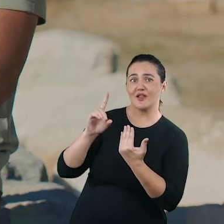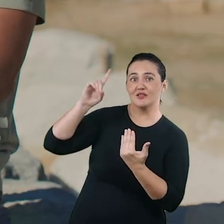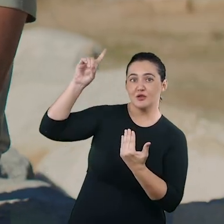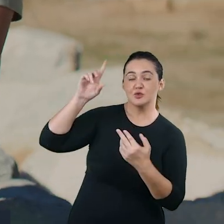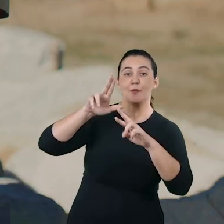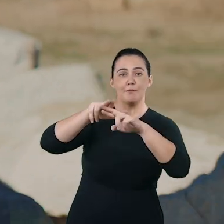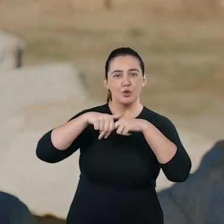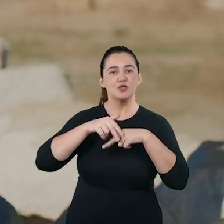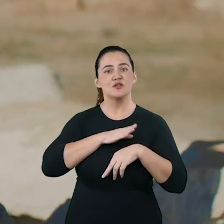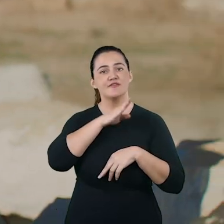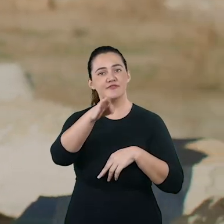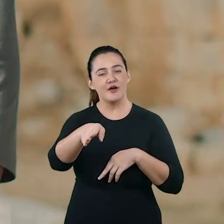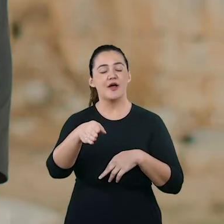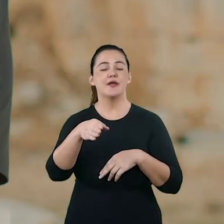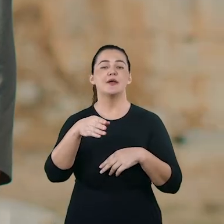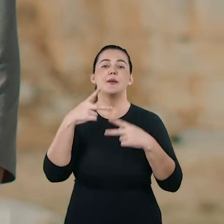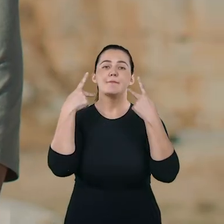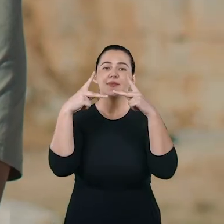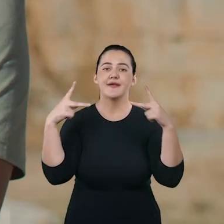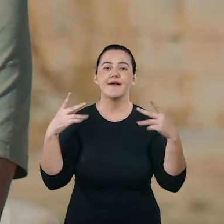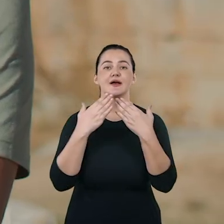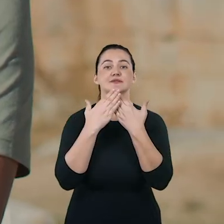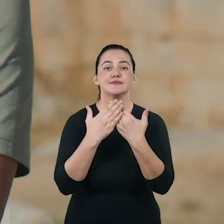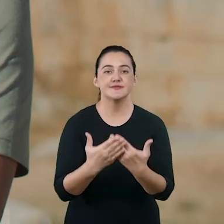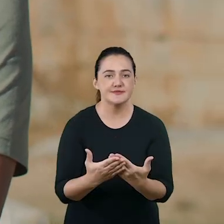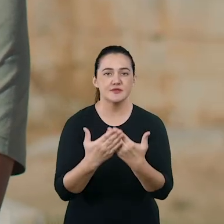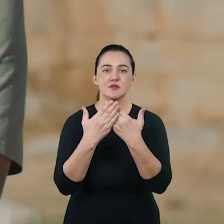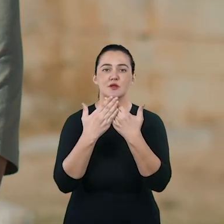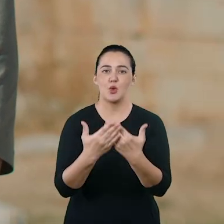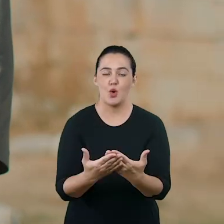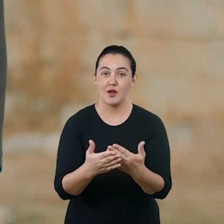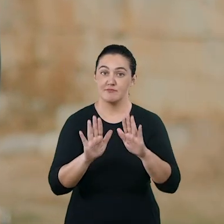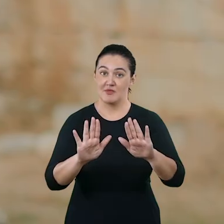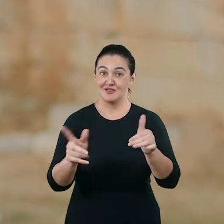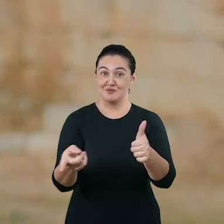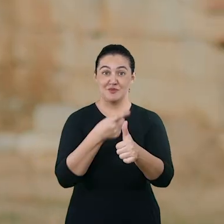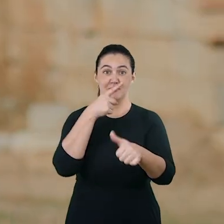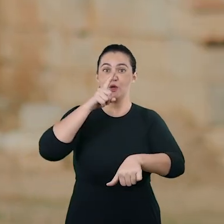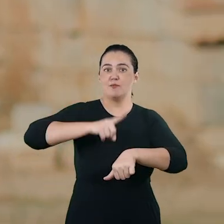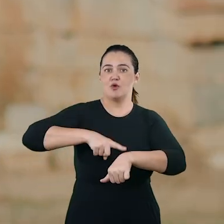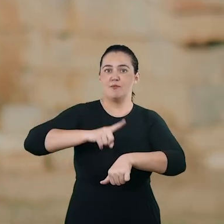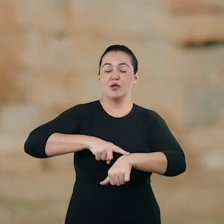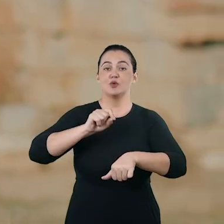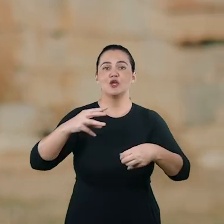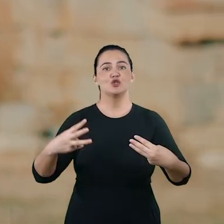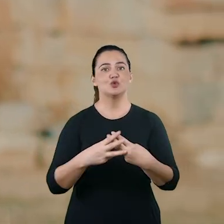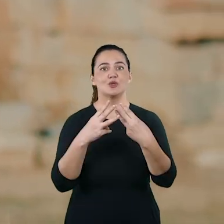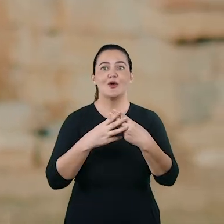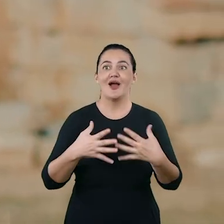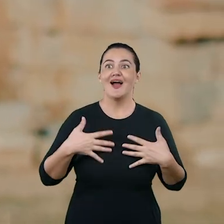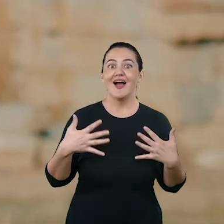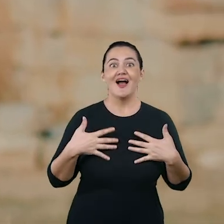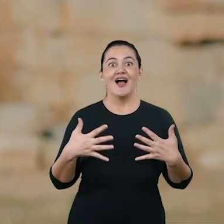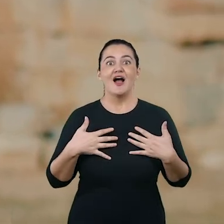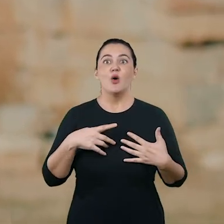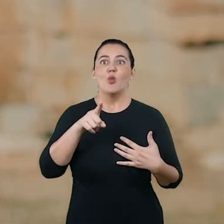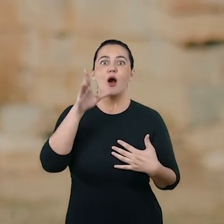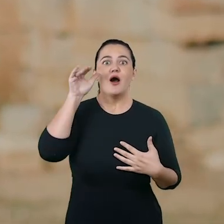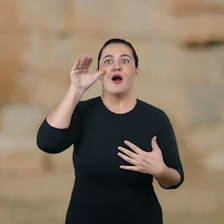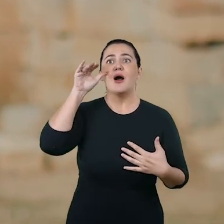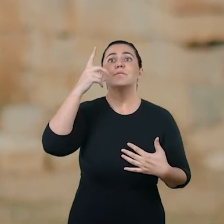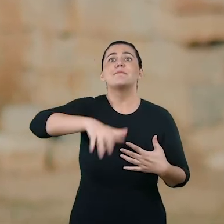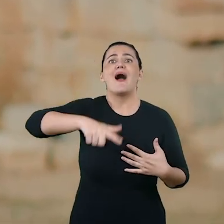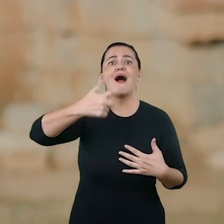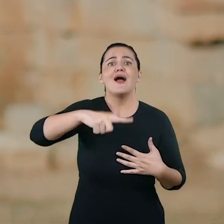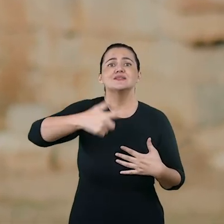na sinagoga. Mas, num primeiro momento, os judeus vão ficar empolgados com a pregação dele. Vão